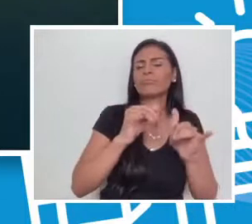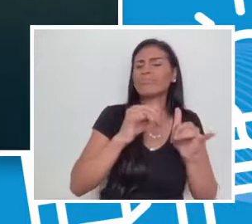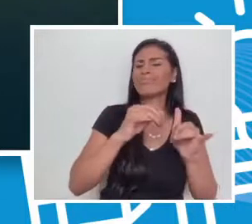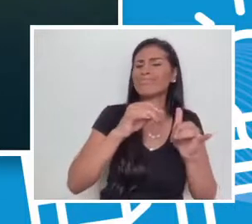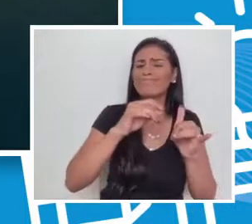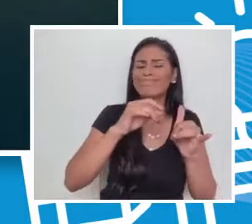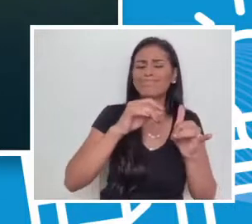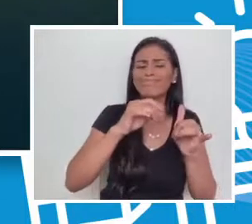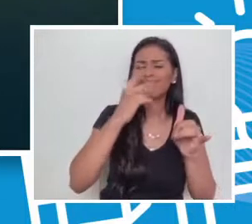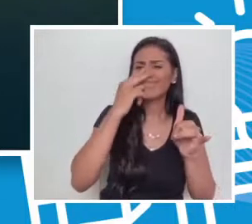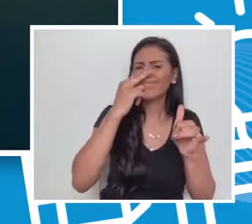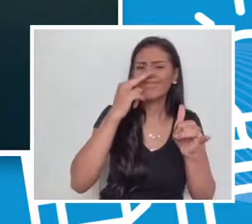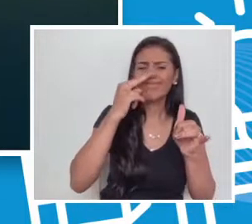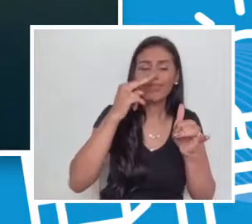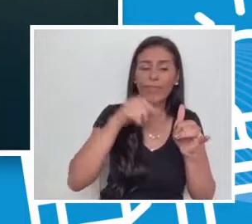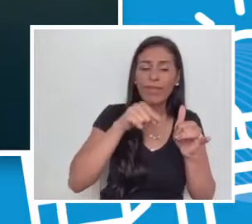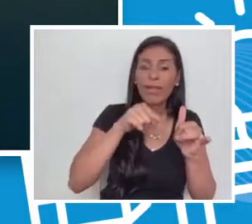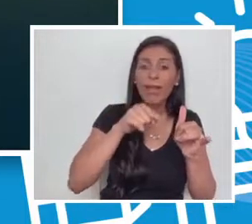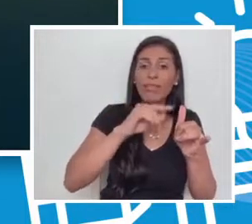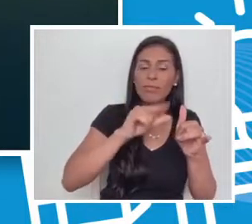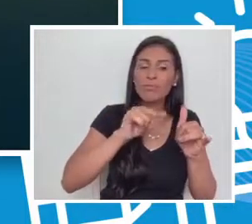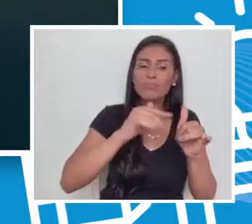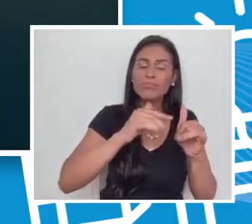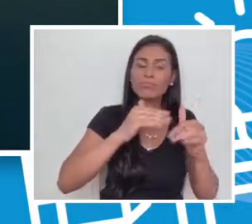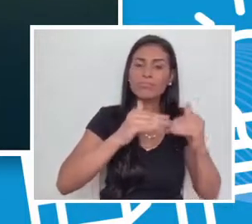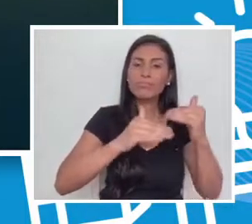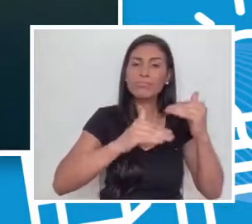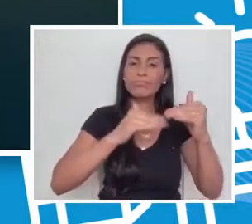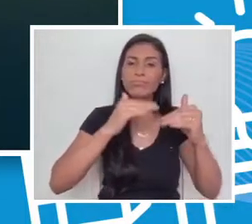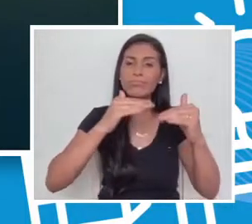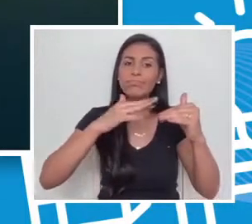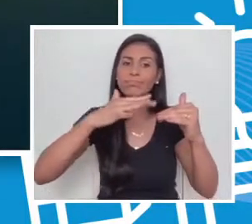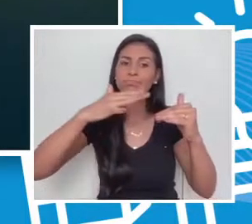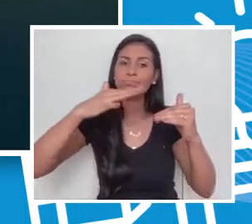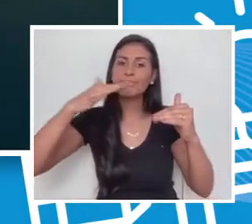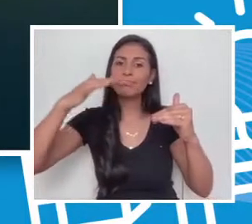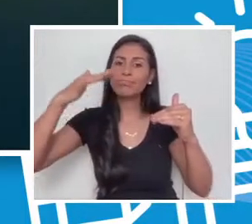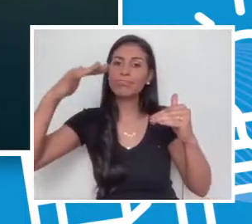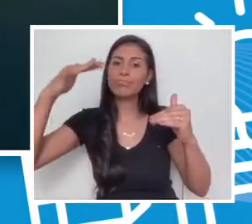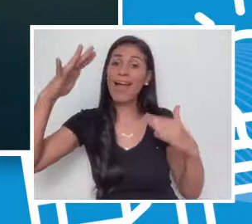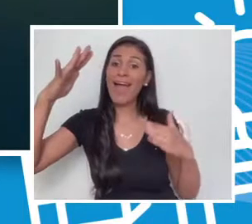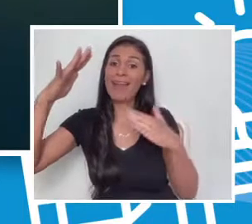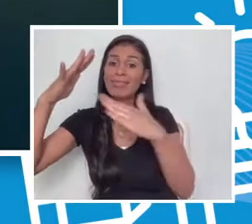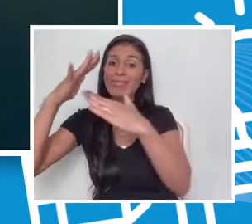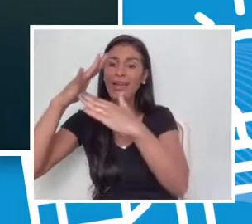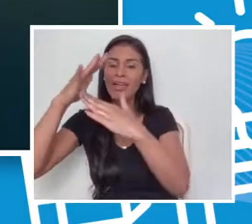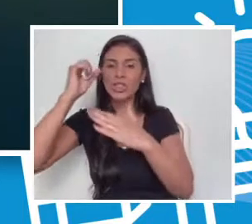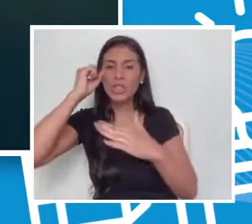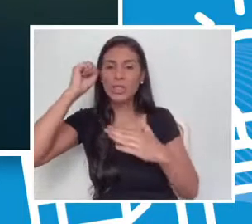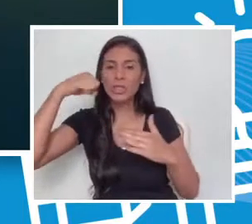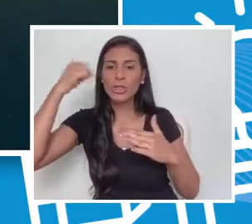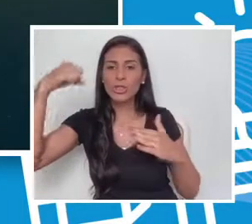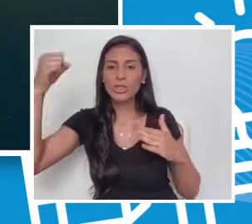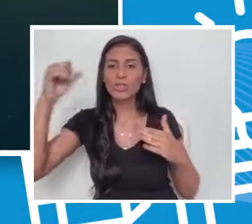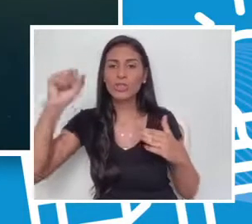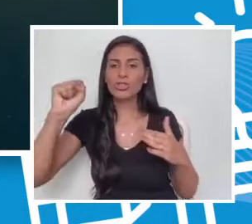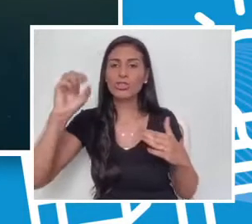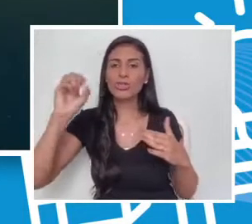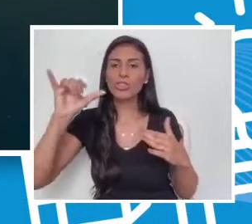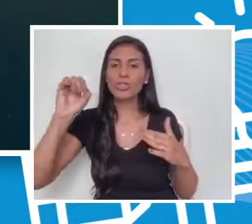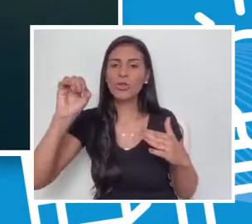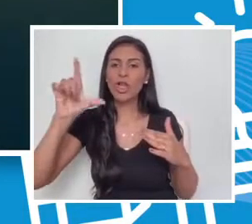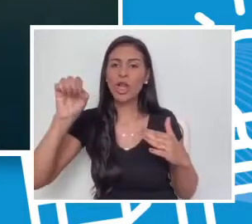complexidades mais elevadas até chegar ao nível sociológico, o nível da sociedade.